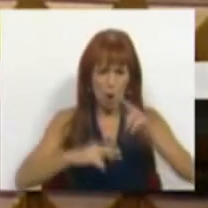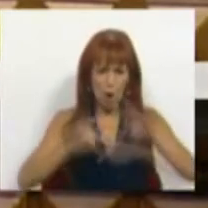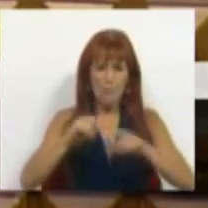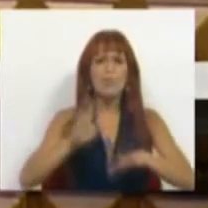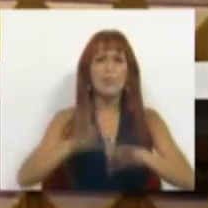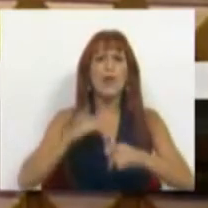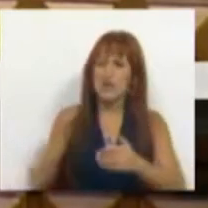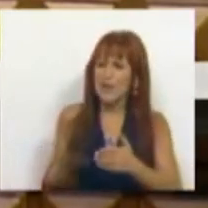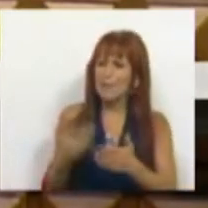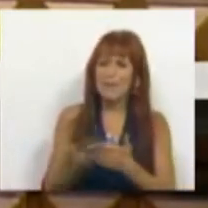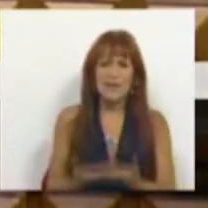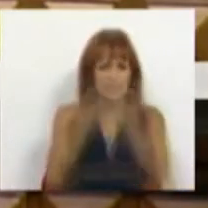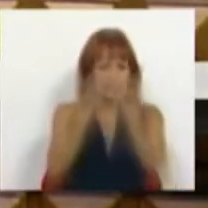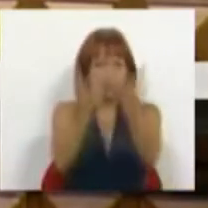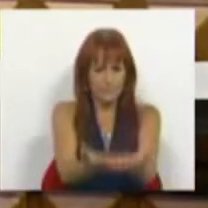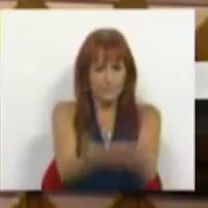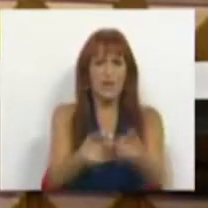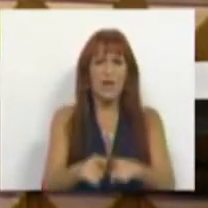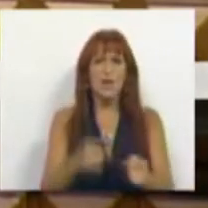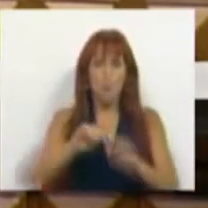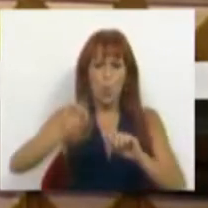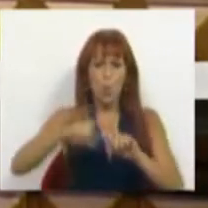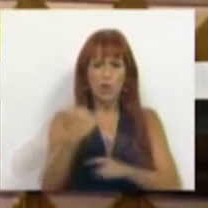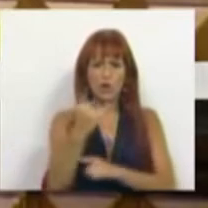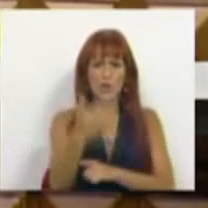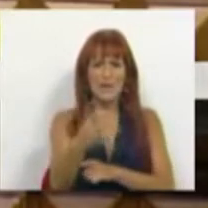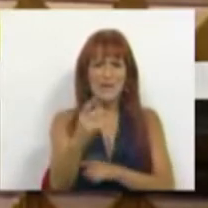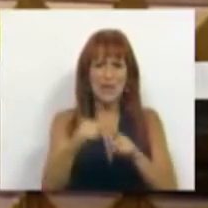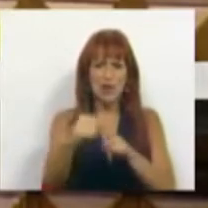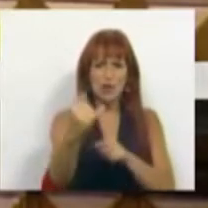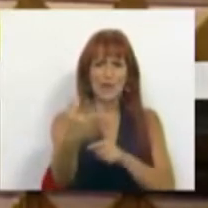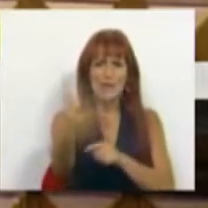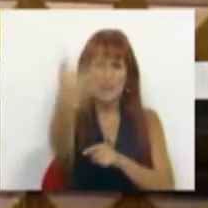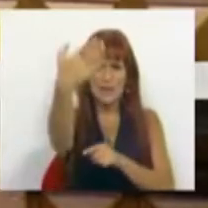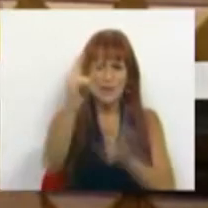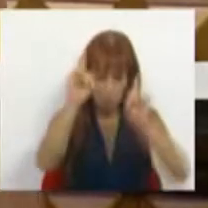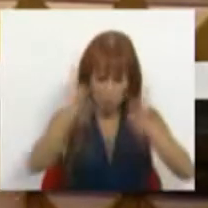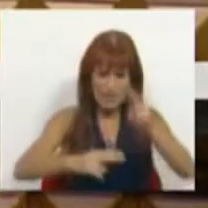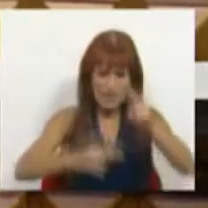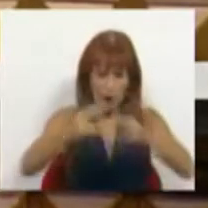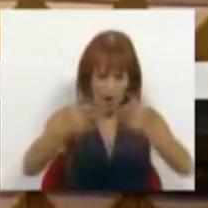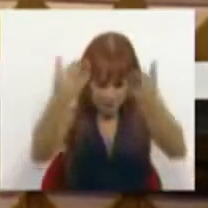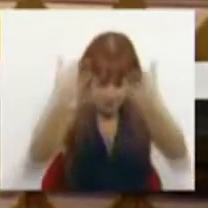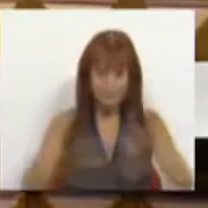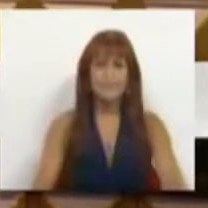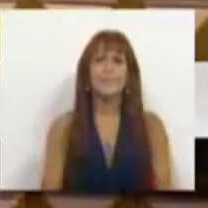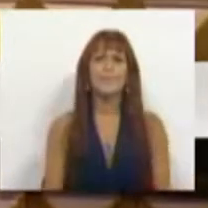por isso apresentamos uma proposta para que no ano letivo 2016-2017 se iniciem as obras.